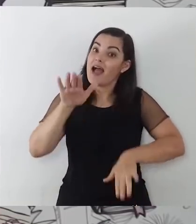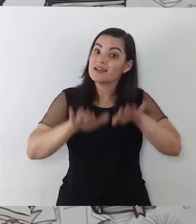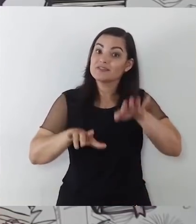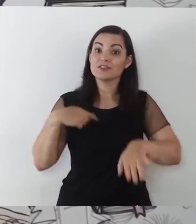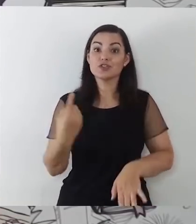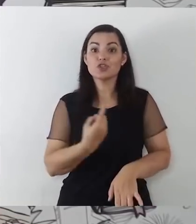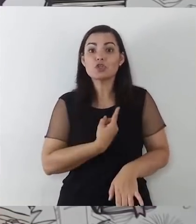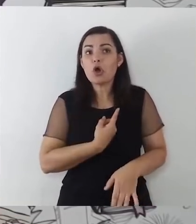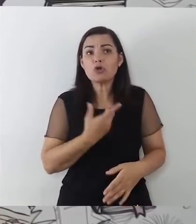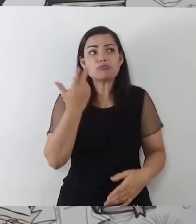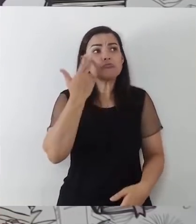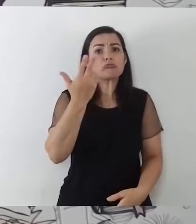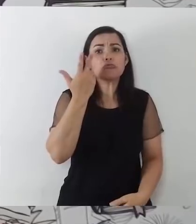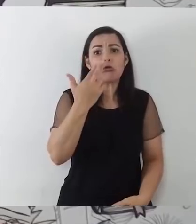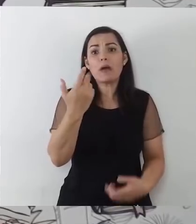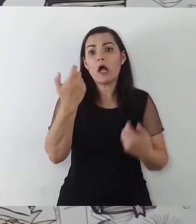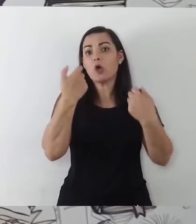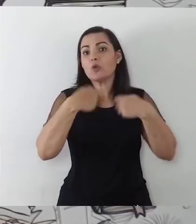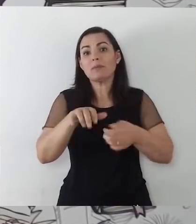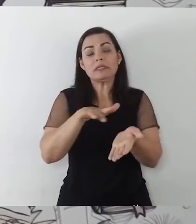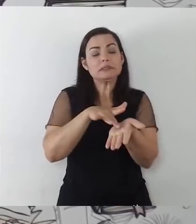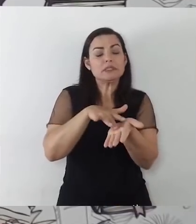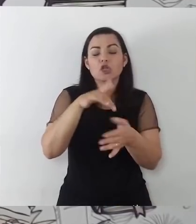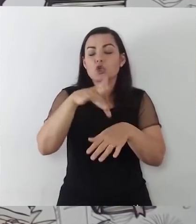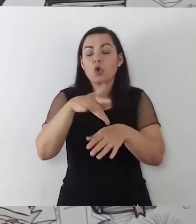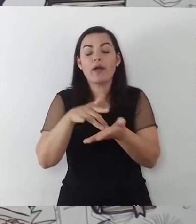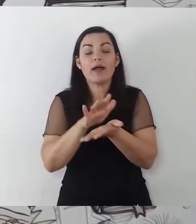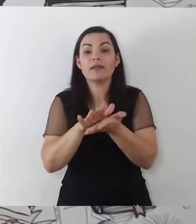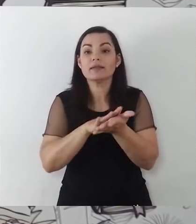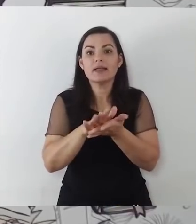Nestlé Aveia em Flocos.